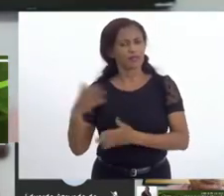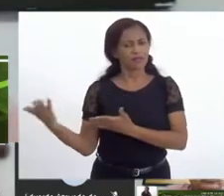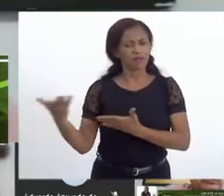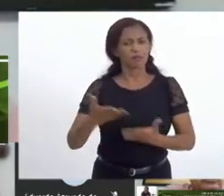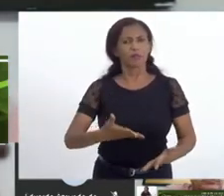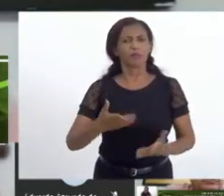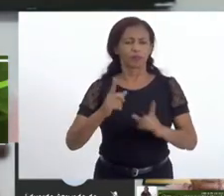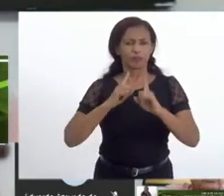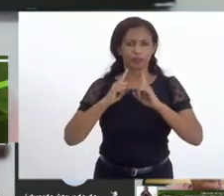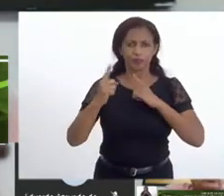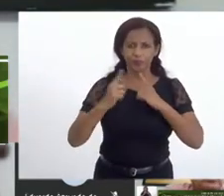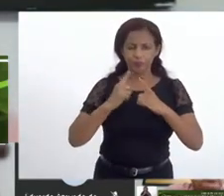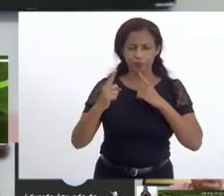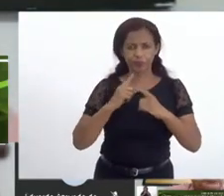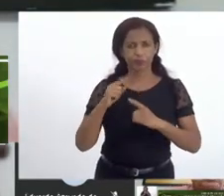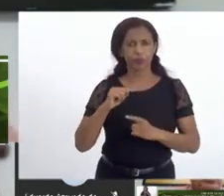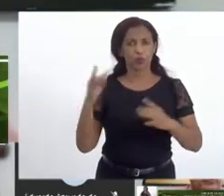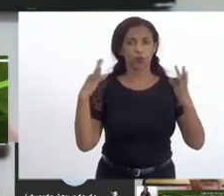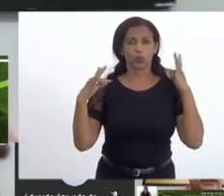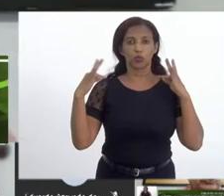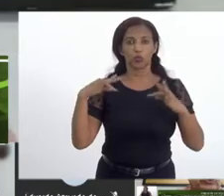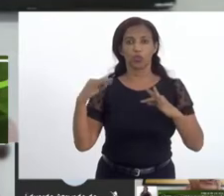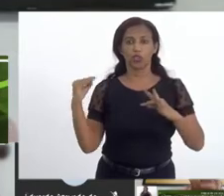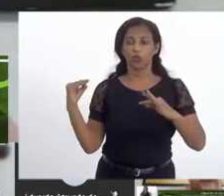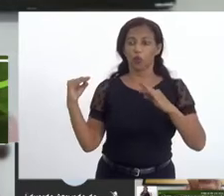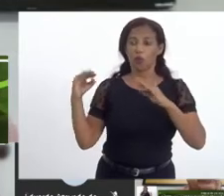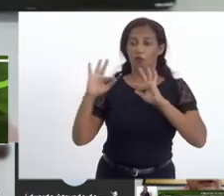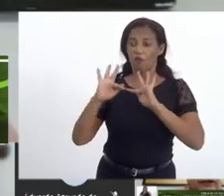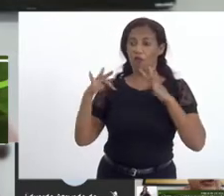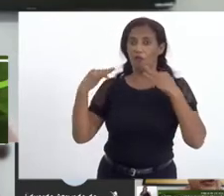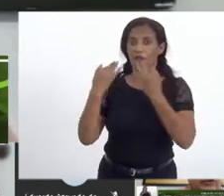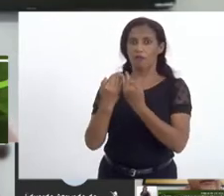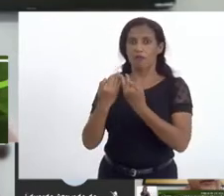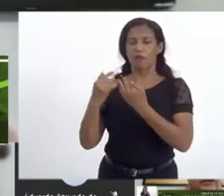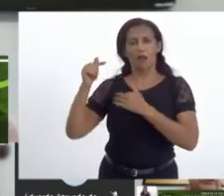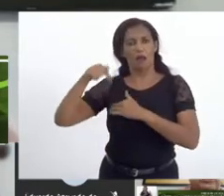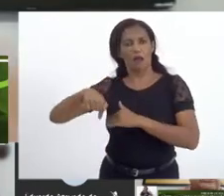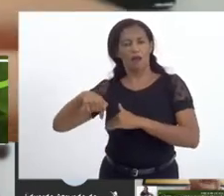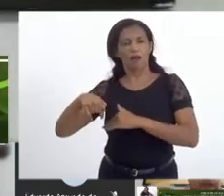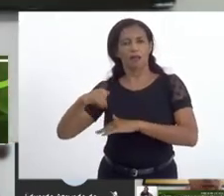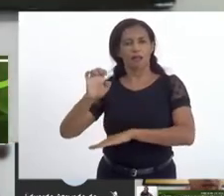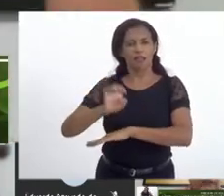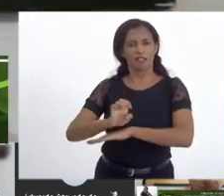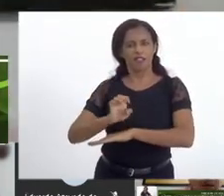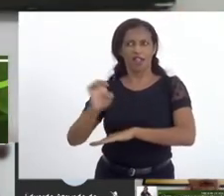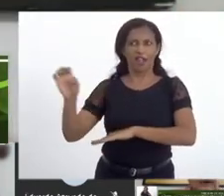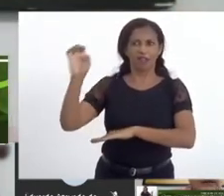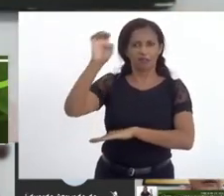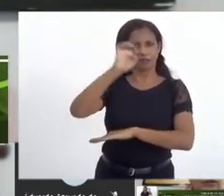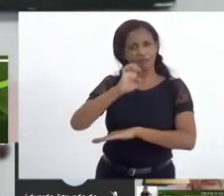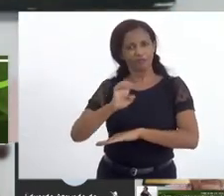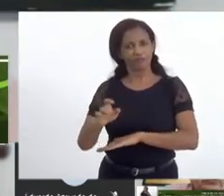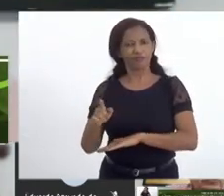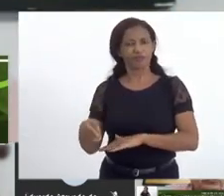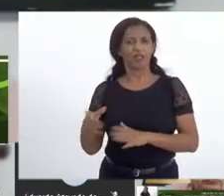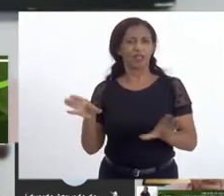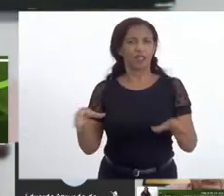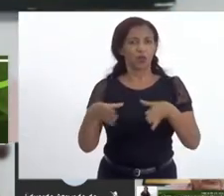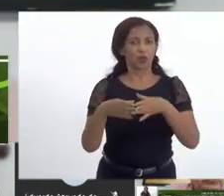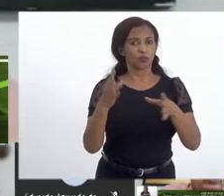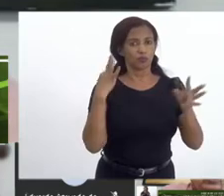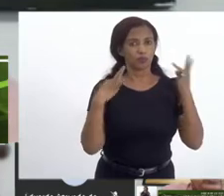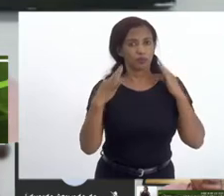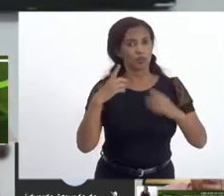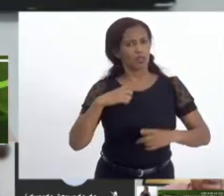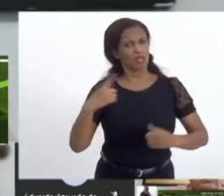essa discussão, né, do turismo doméstico feito através de rodovias. E a Comissão de Turismo tem